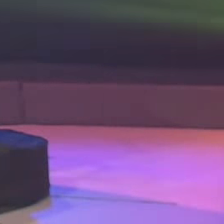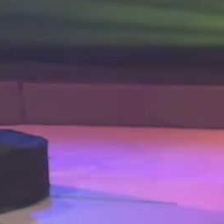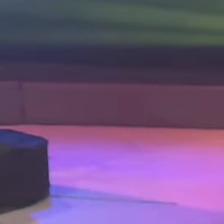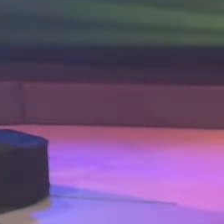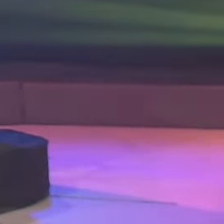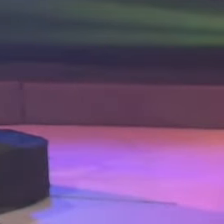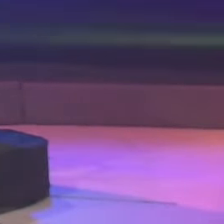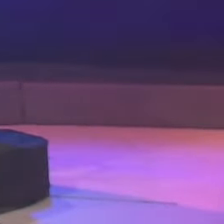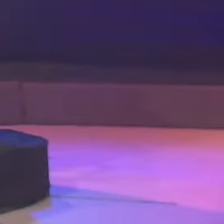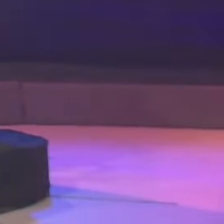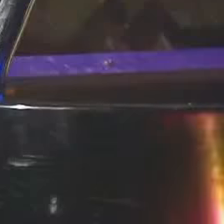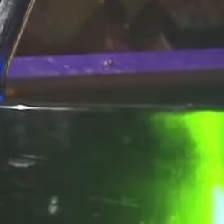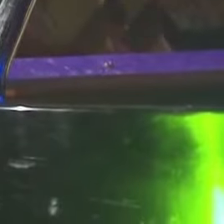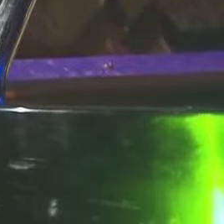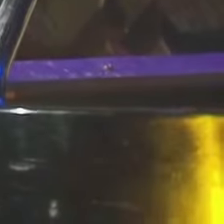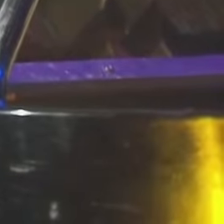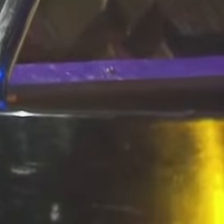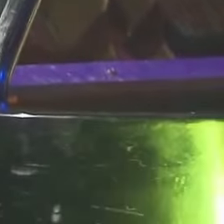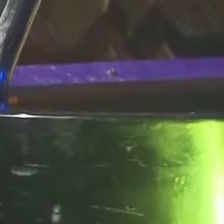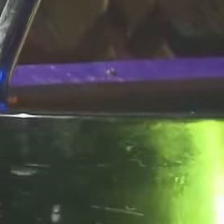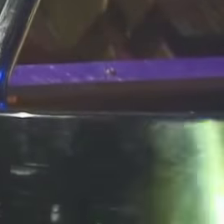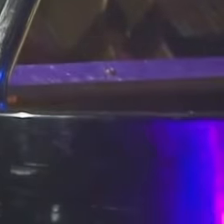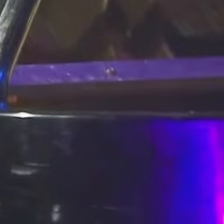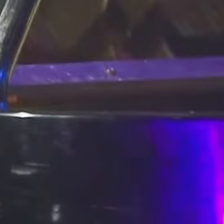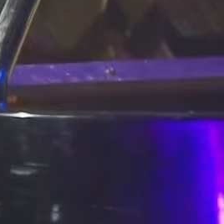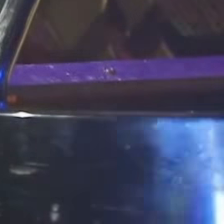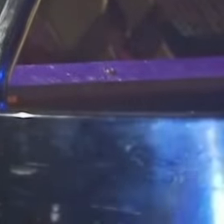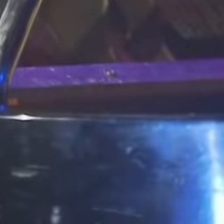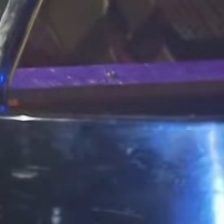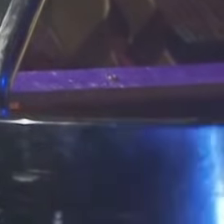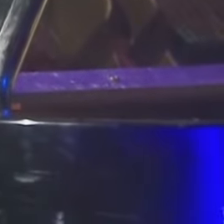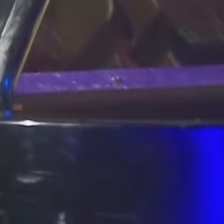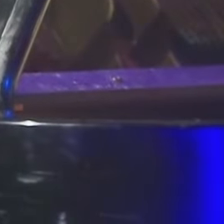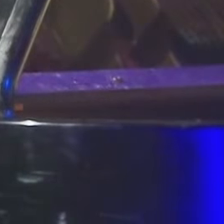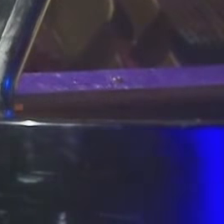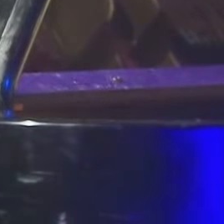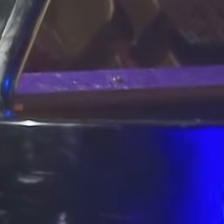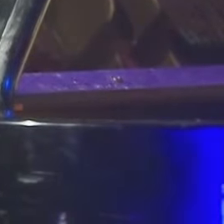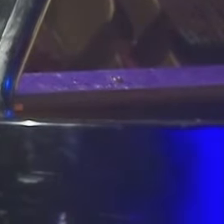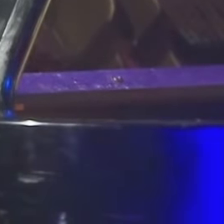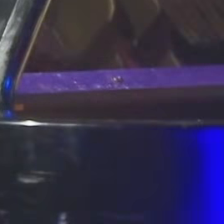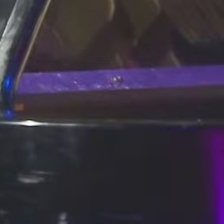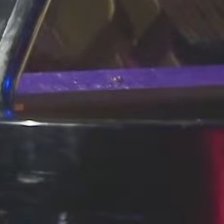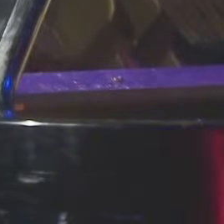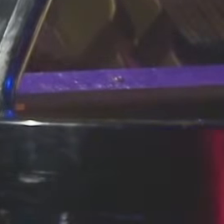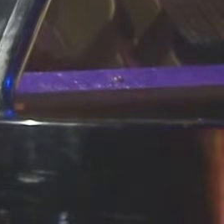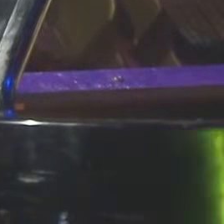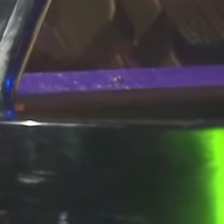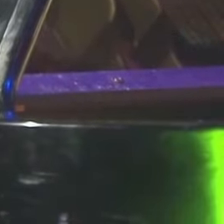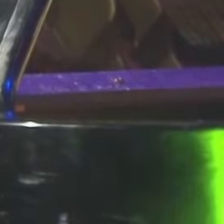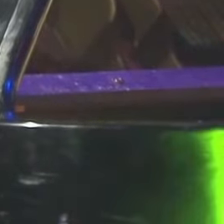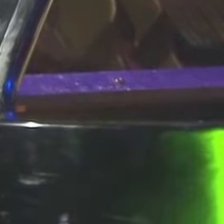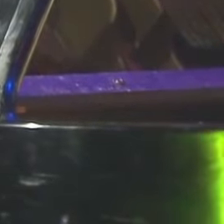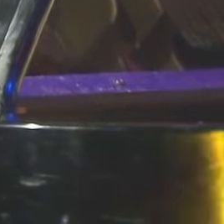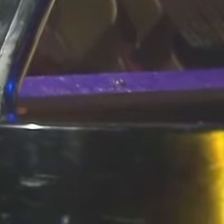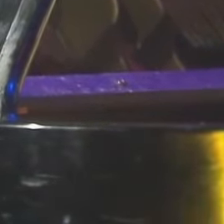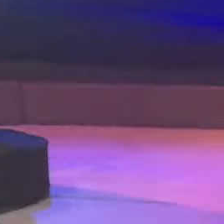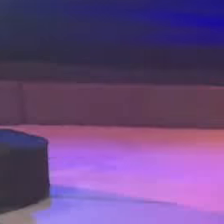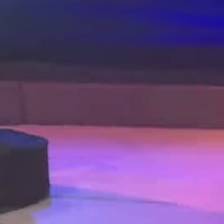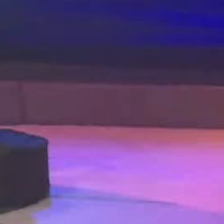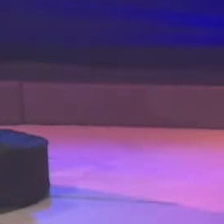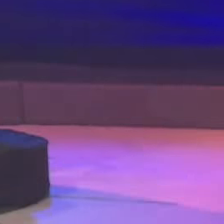Mas eu gosto de estudar piano, só que às vezes, não sei, às vezes, me dá uma vontade